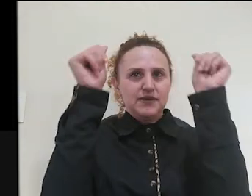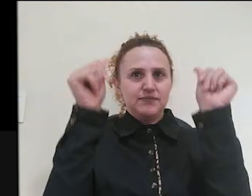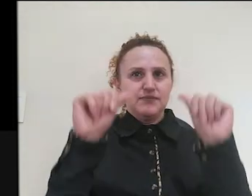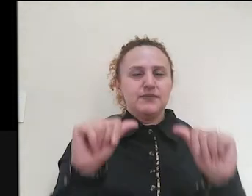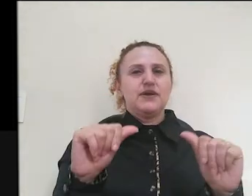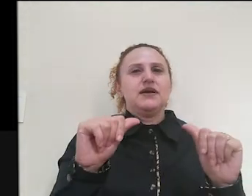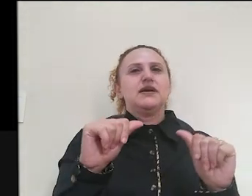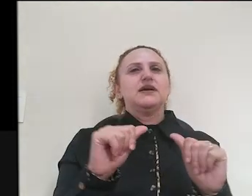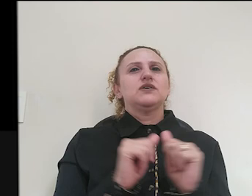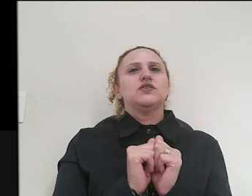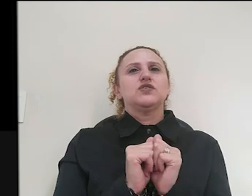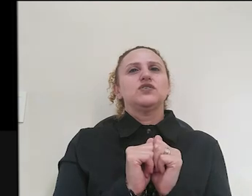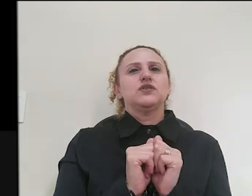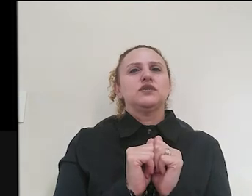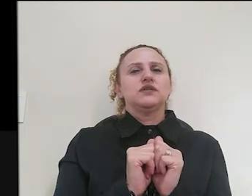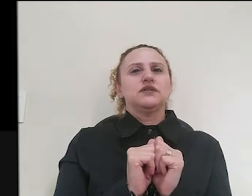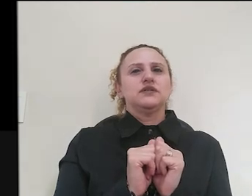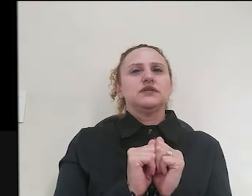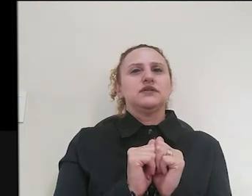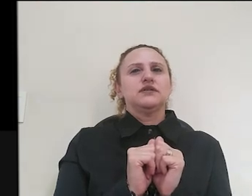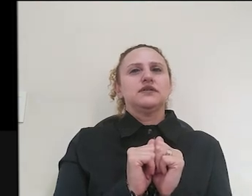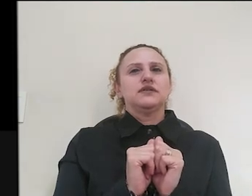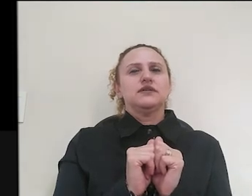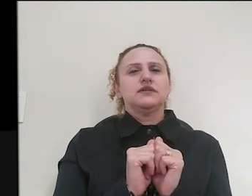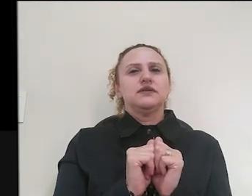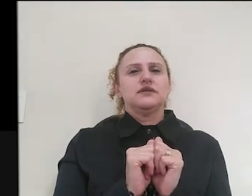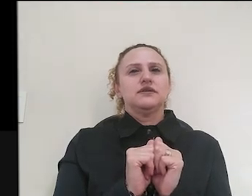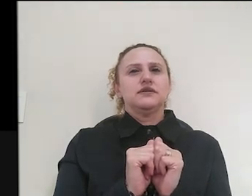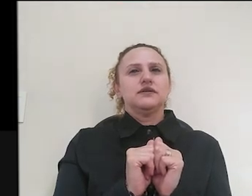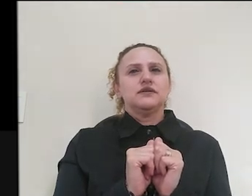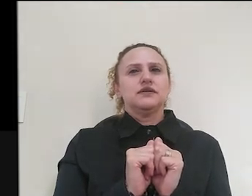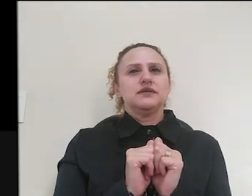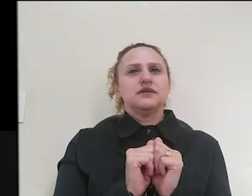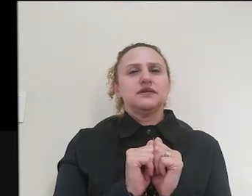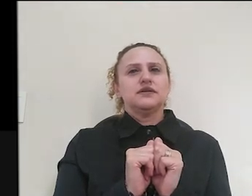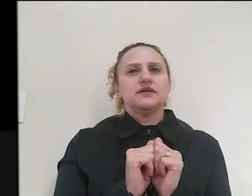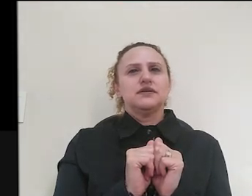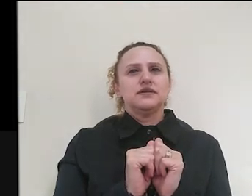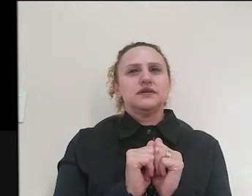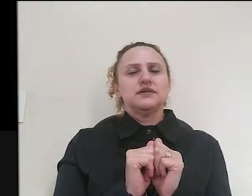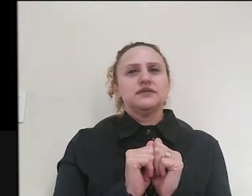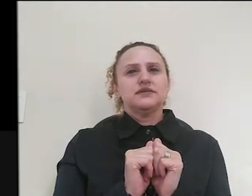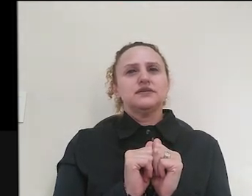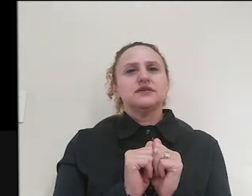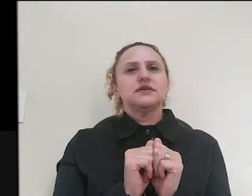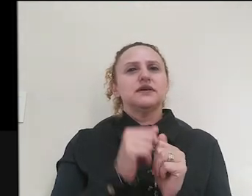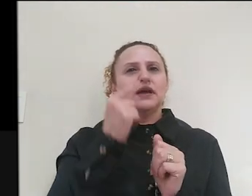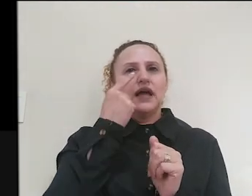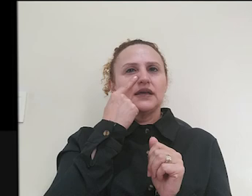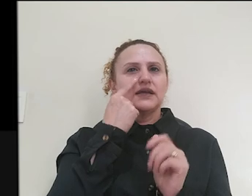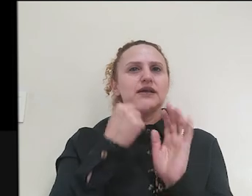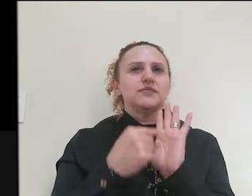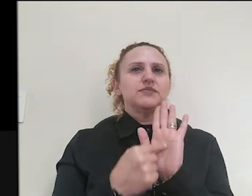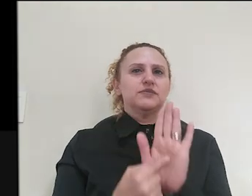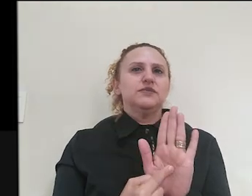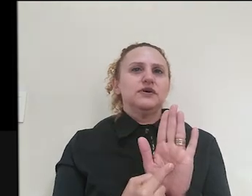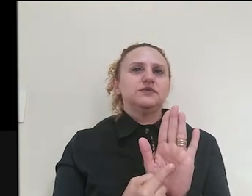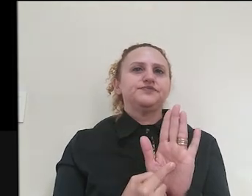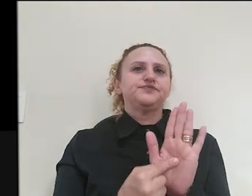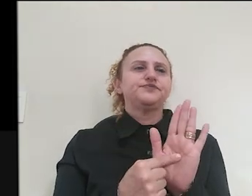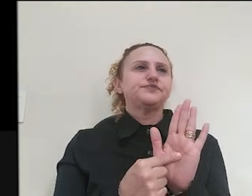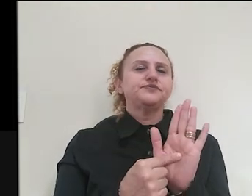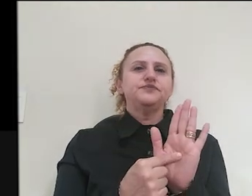mercado. A arte passa a ser um produto, então o Andy Warhol vai trabalhar com isso, né, vai